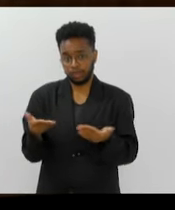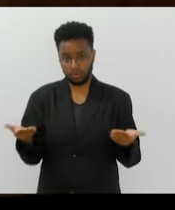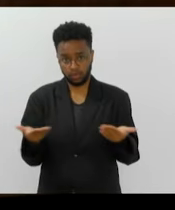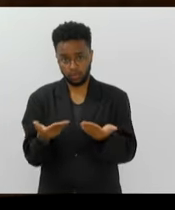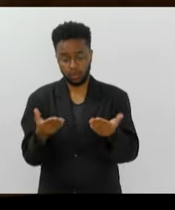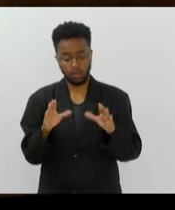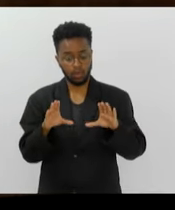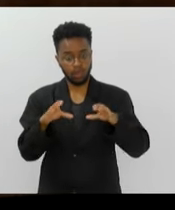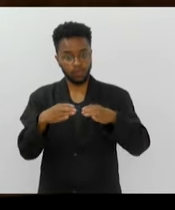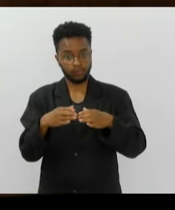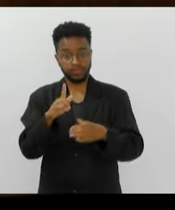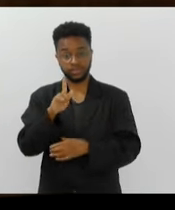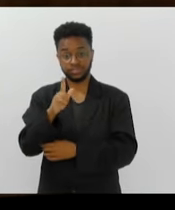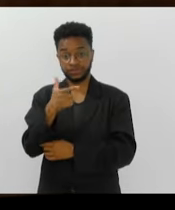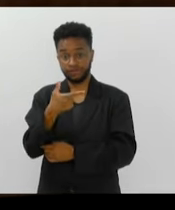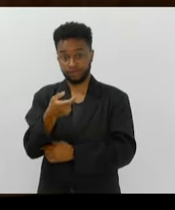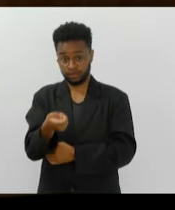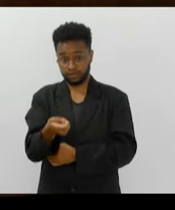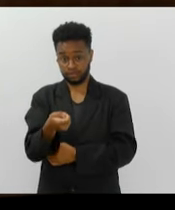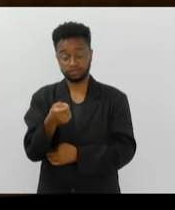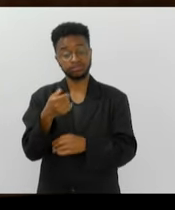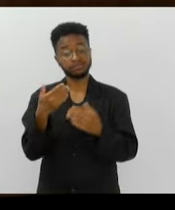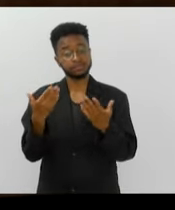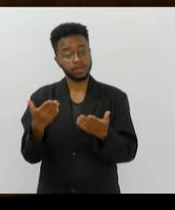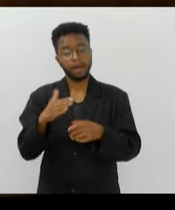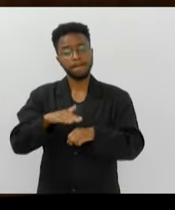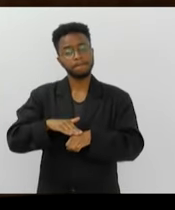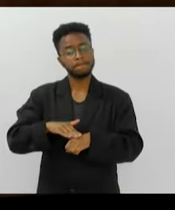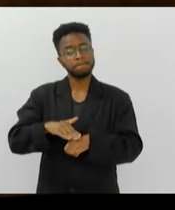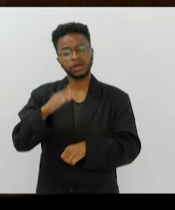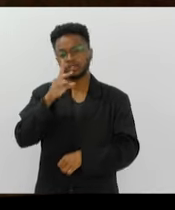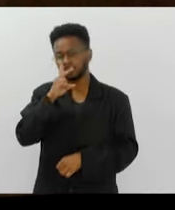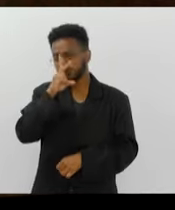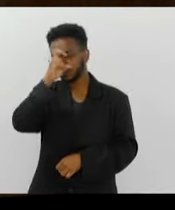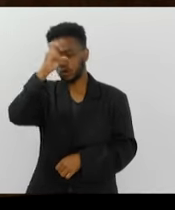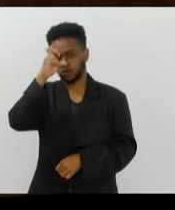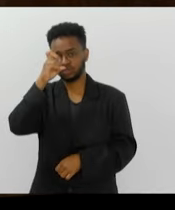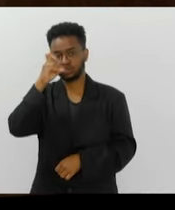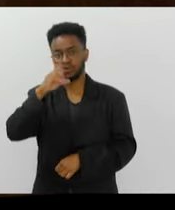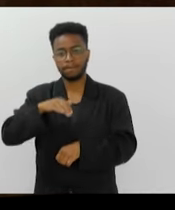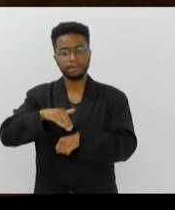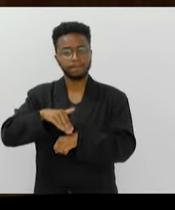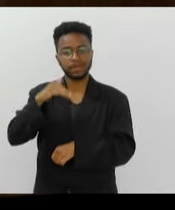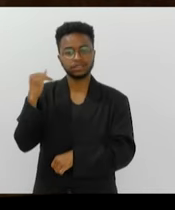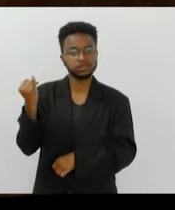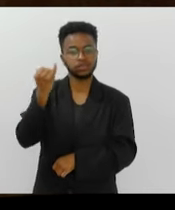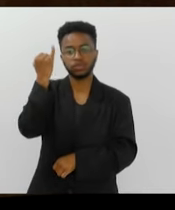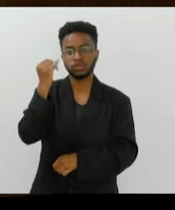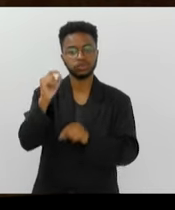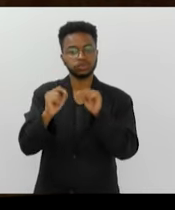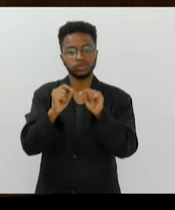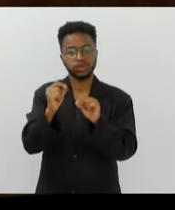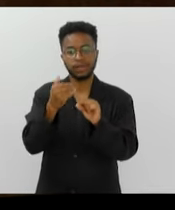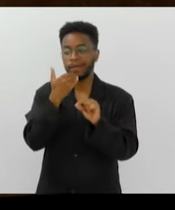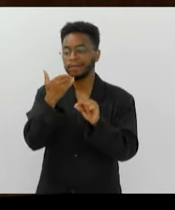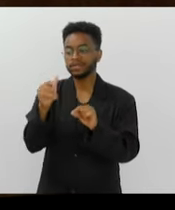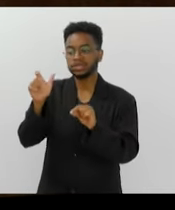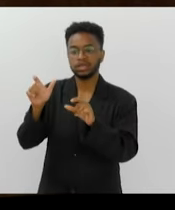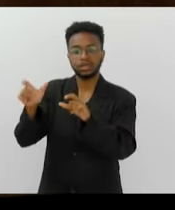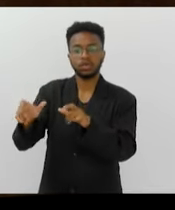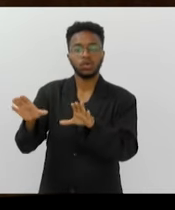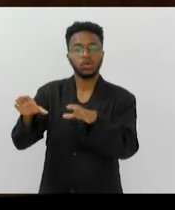G20 e o que forte para se demandar a Cúpula do G20 é um